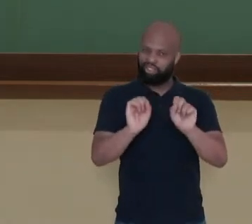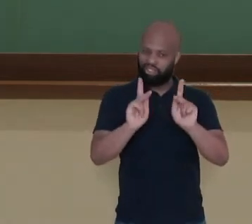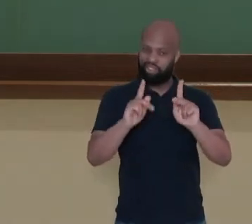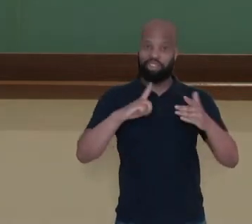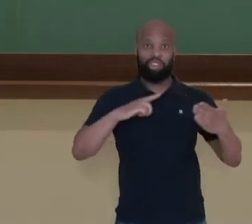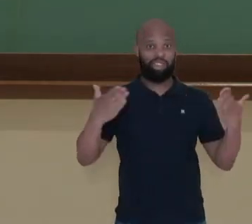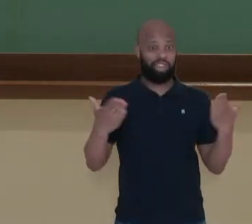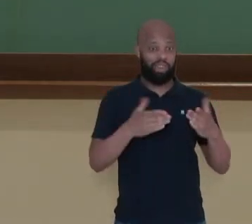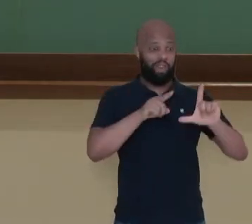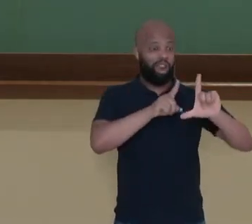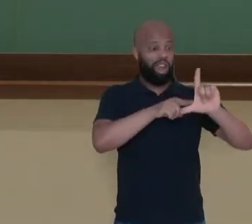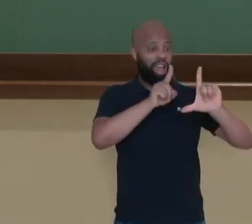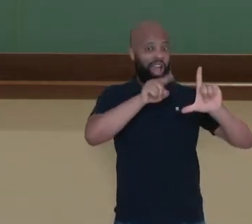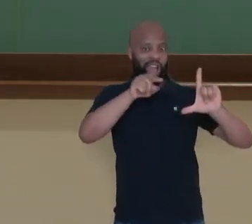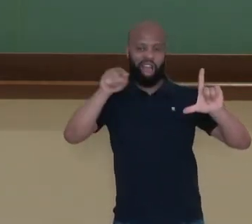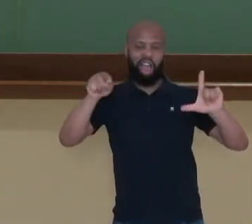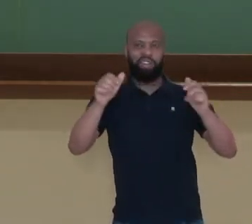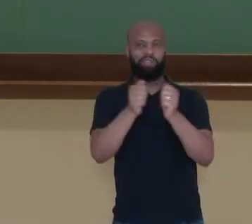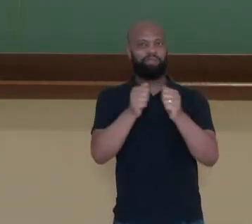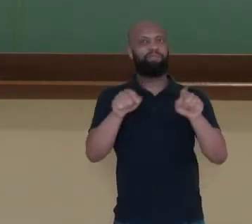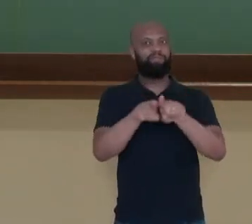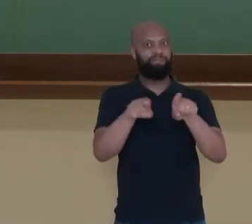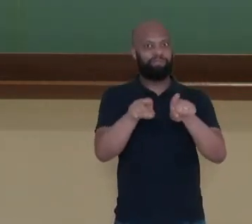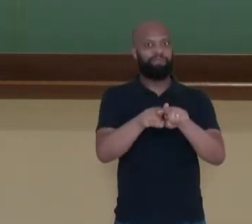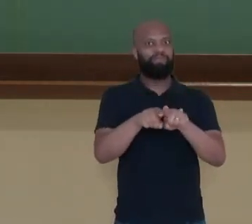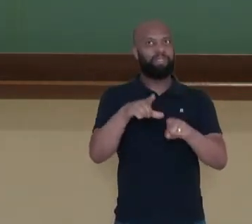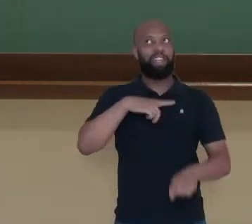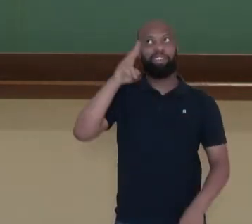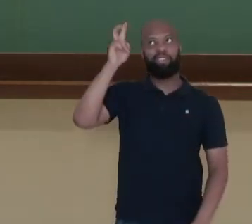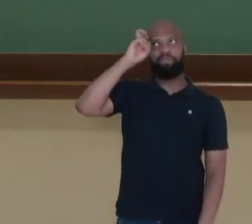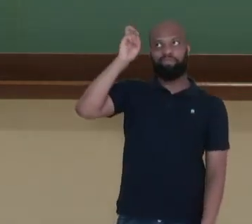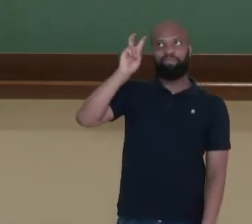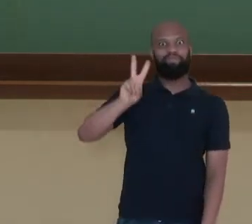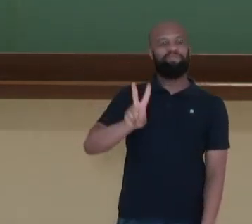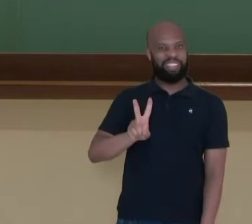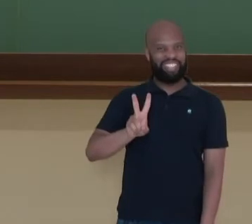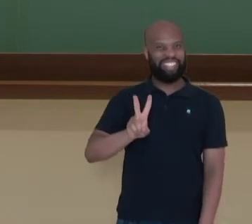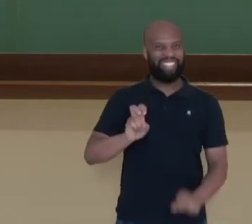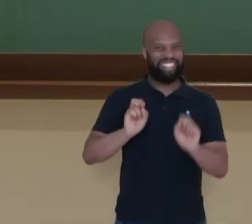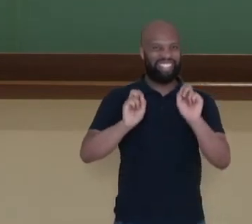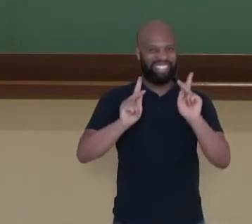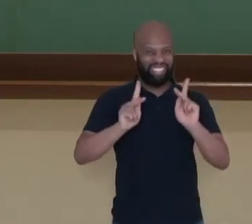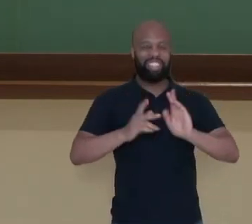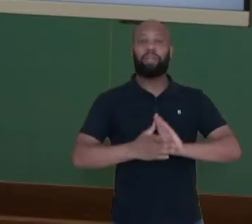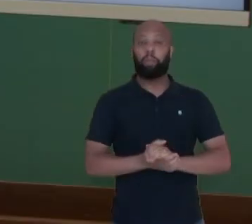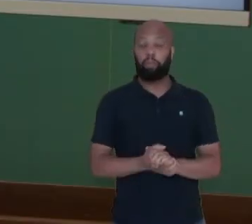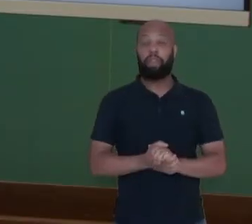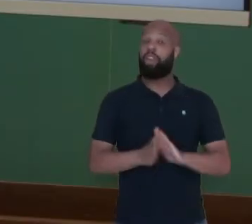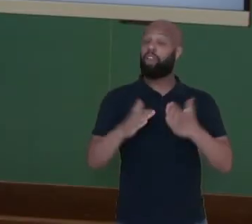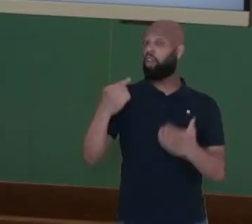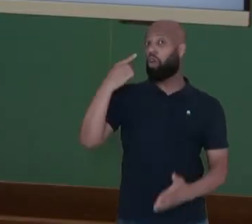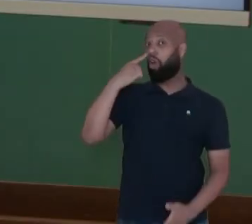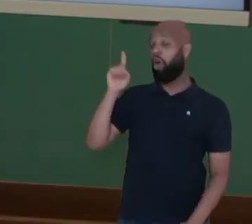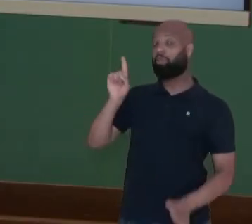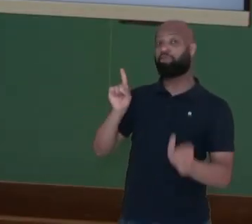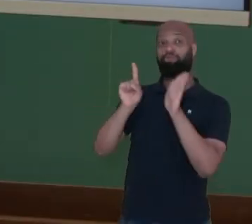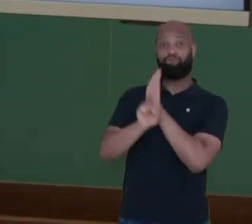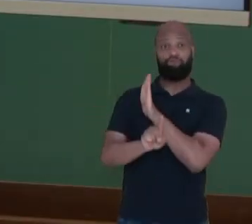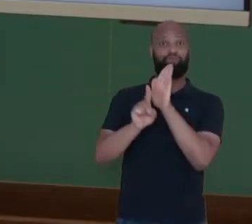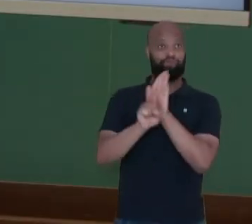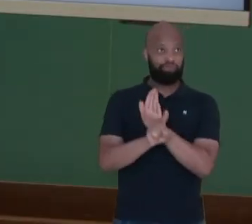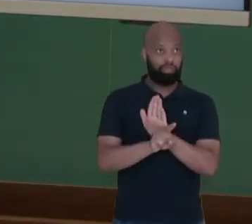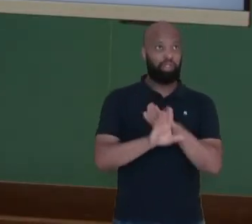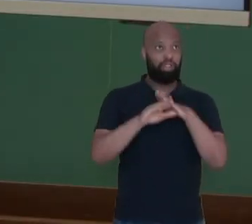parte de gráfico ali, então ficar meio esperto no negócio, certo? Bem, olha essa questãozinha aqui.